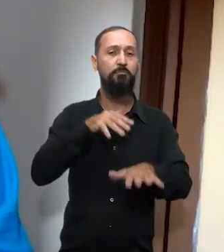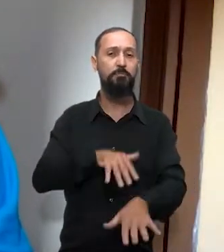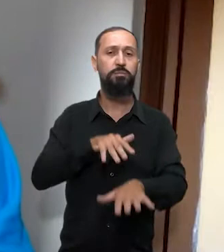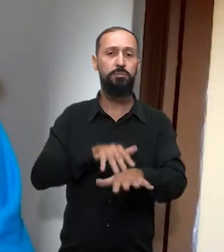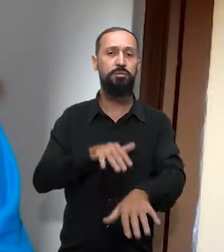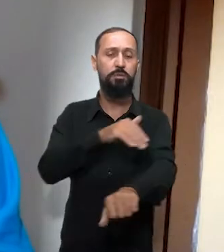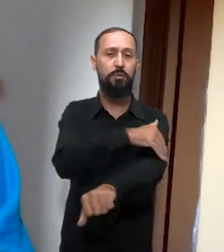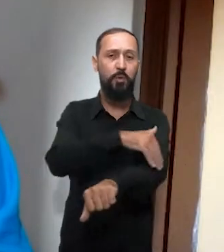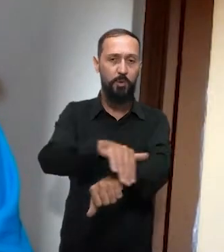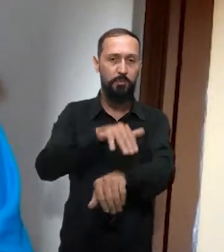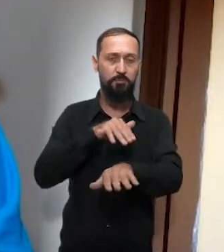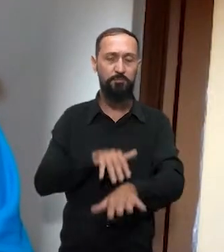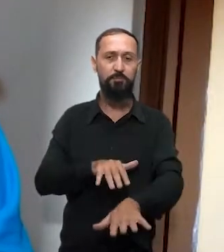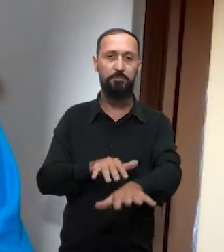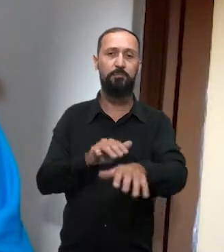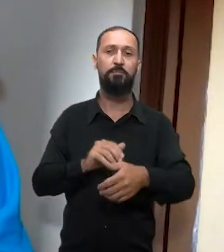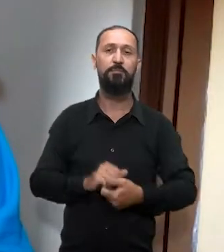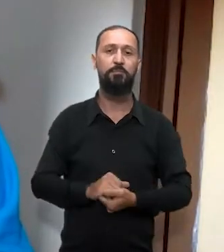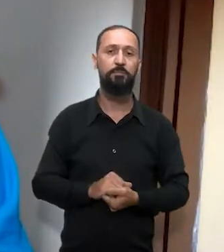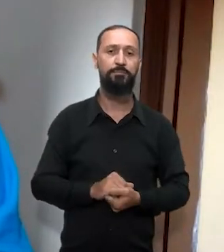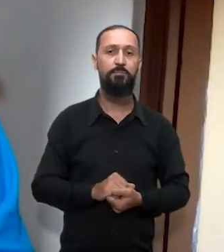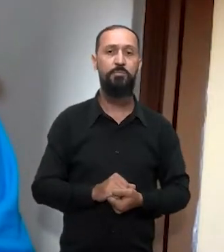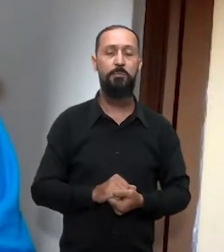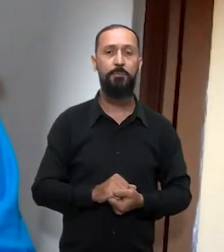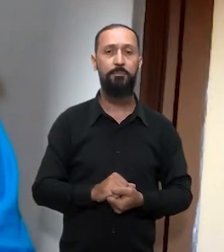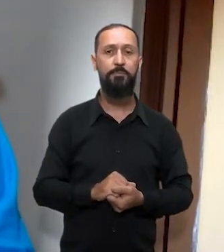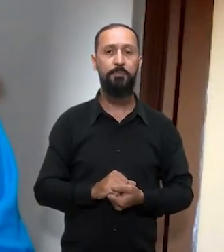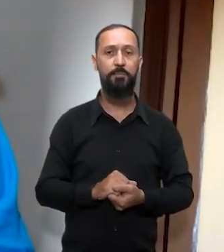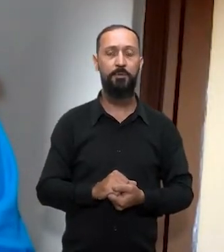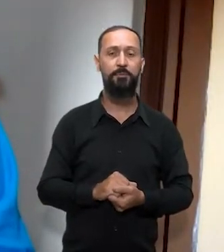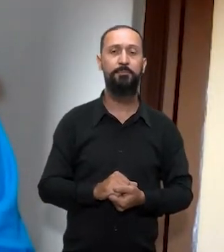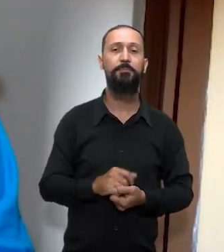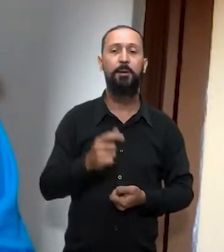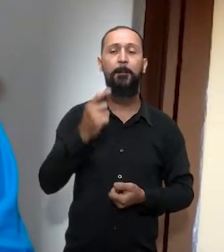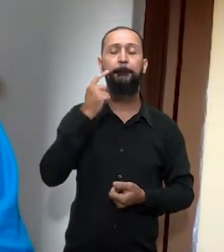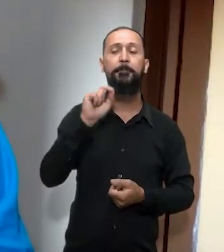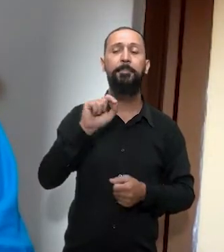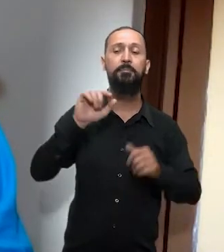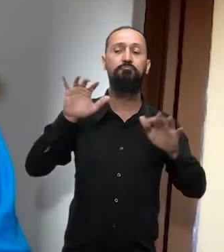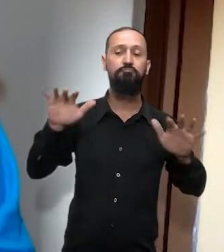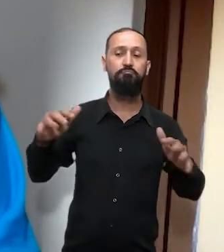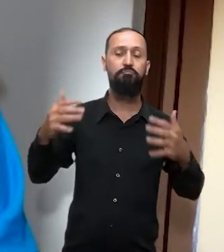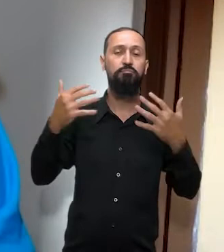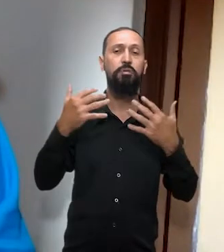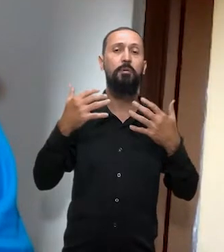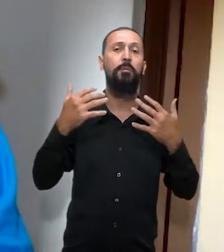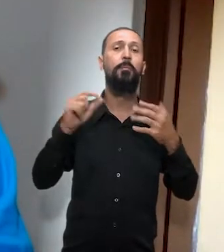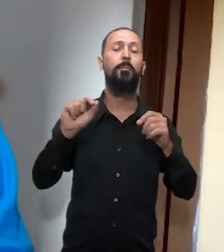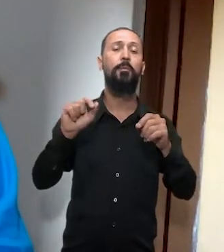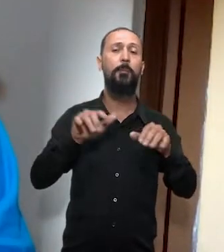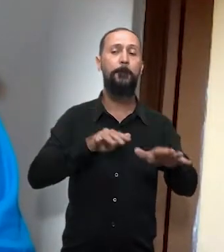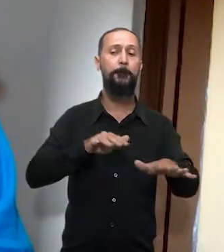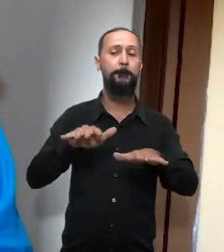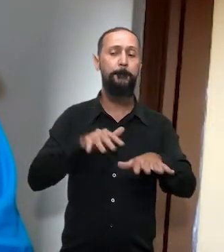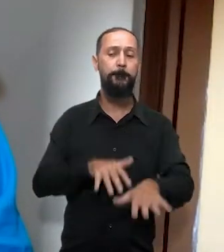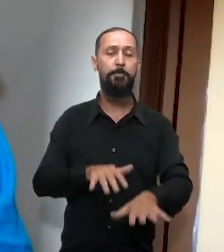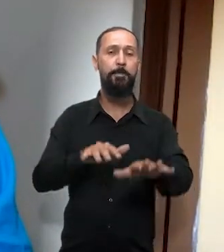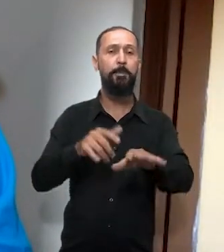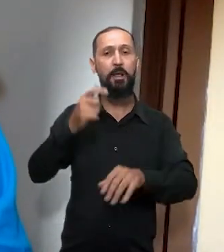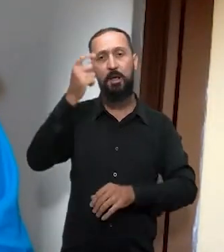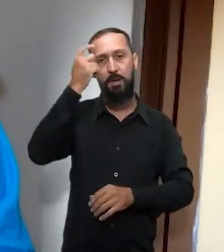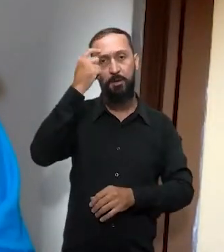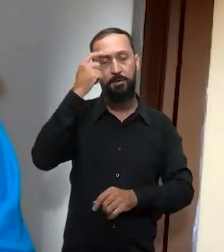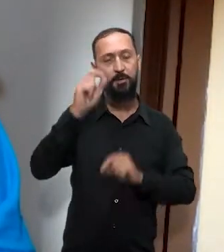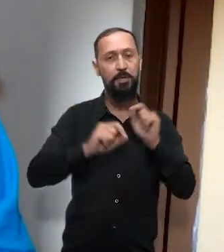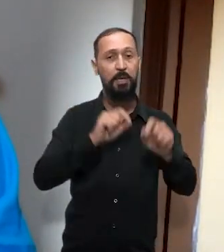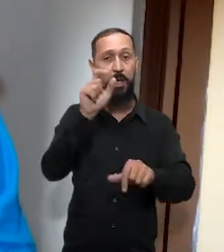uma passeata pelo centro da cidade, né, para chamar atenção para o movimento e